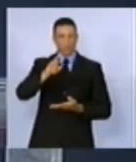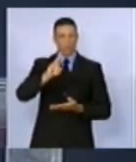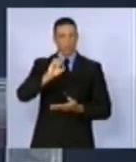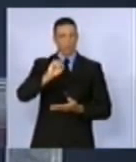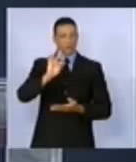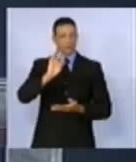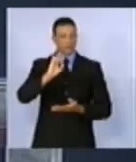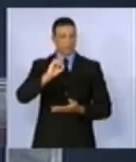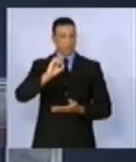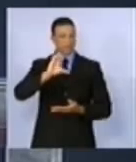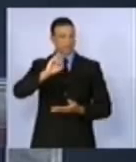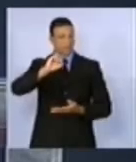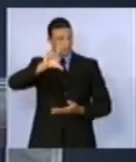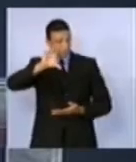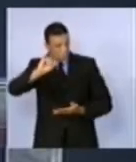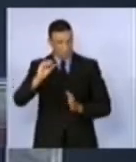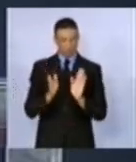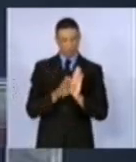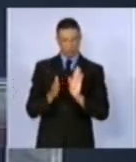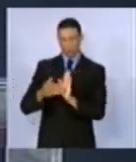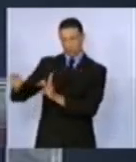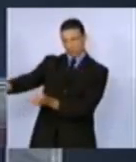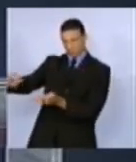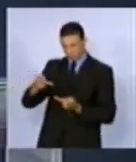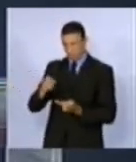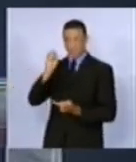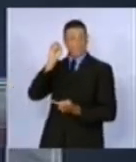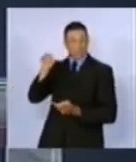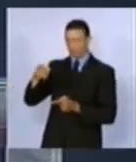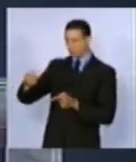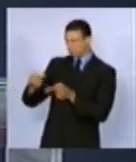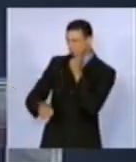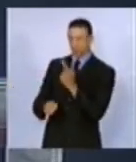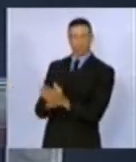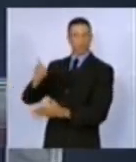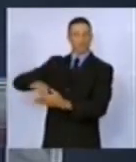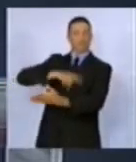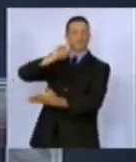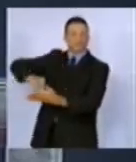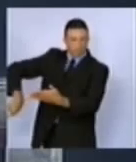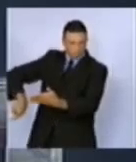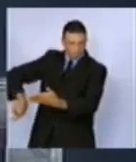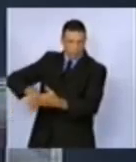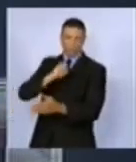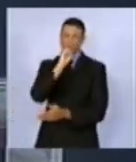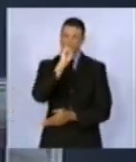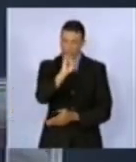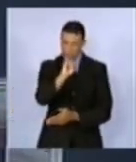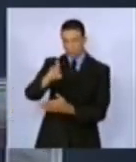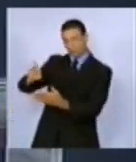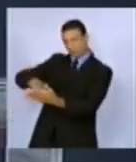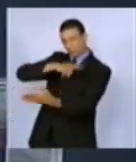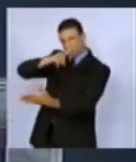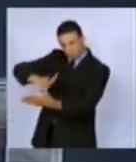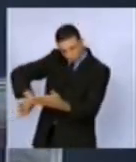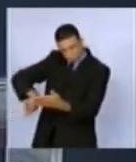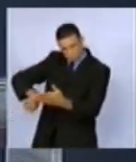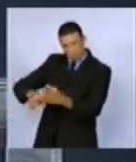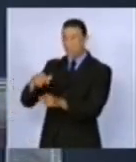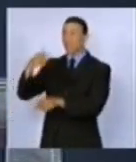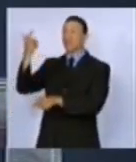eh a proposta pode ser indeferida se não atender a esses mecanismos e uma vez deferida eh para que seja